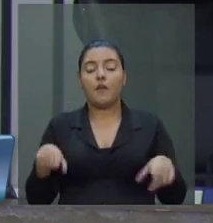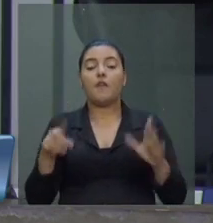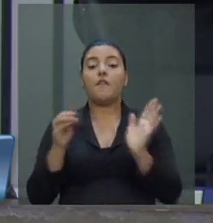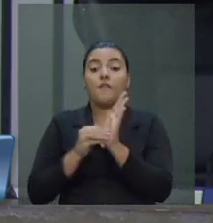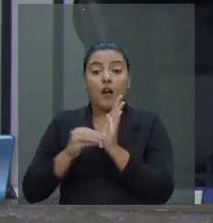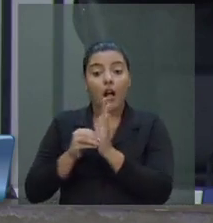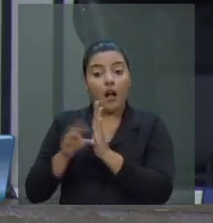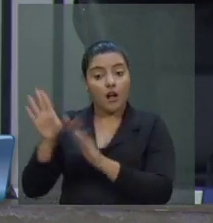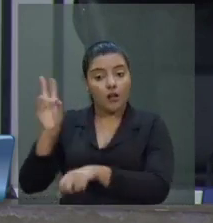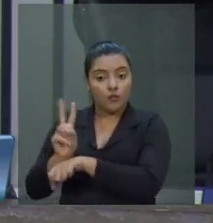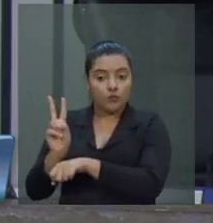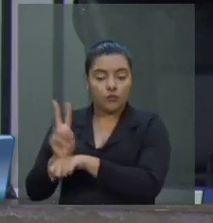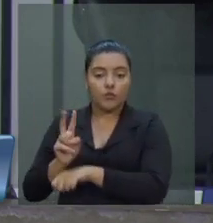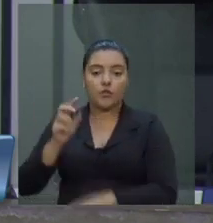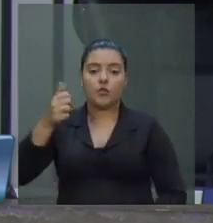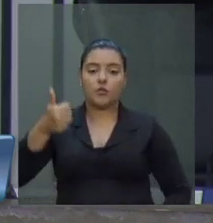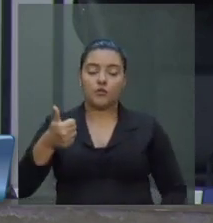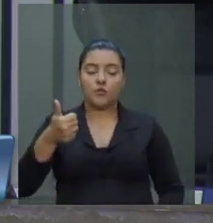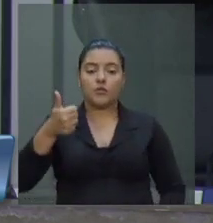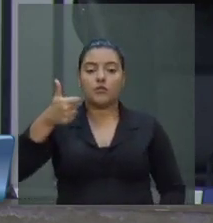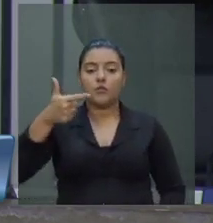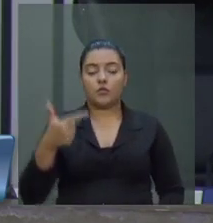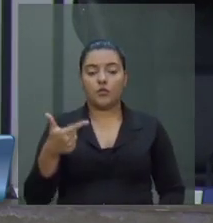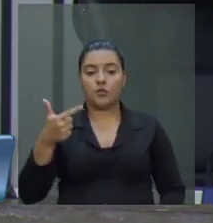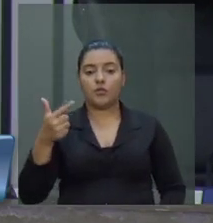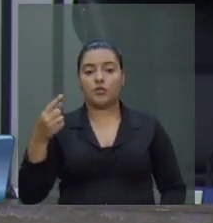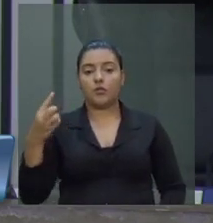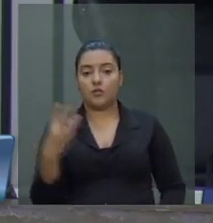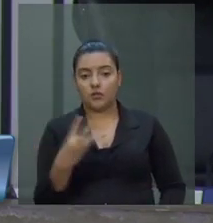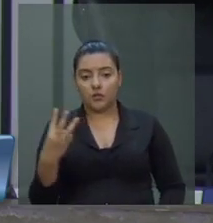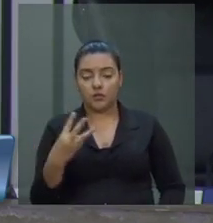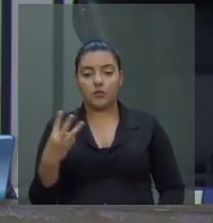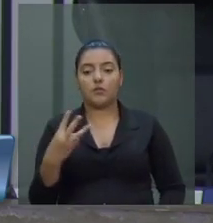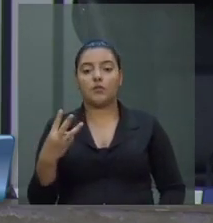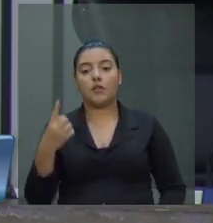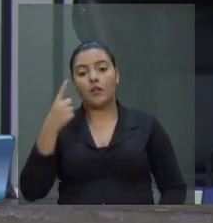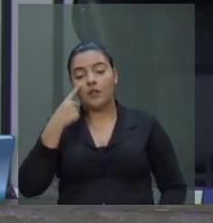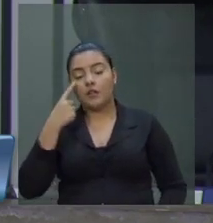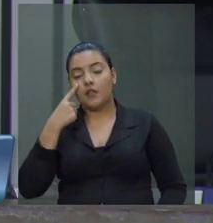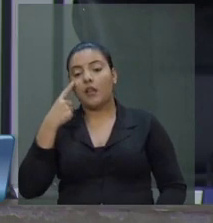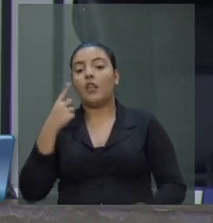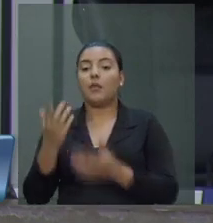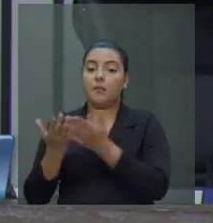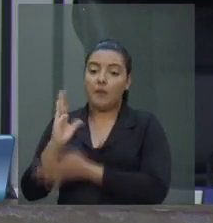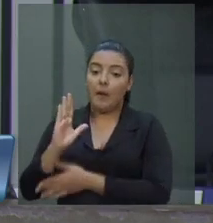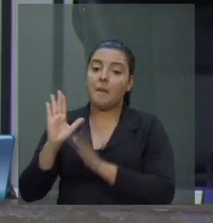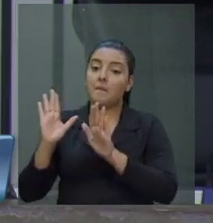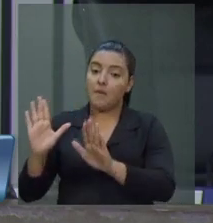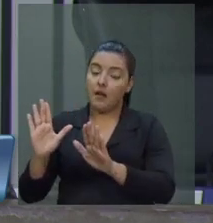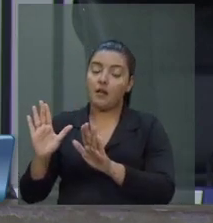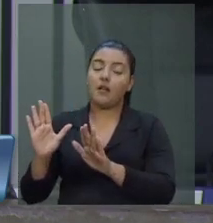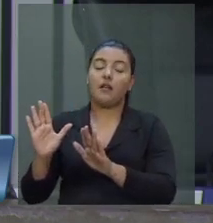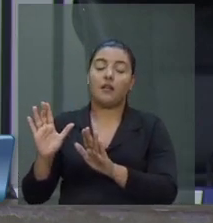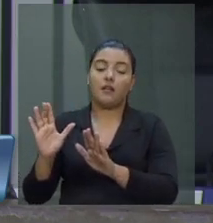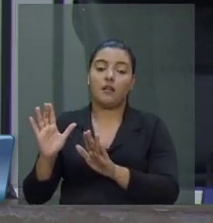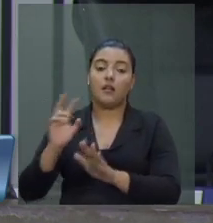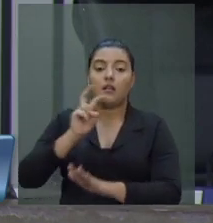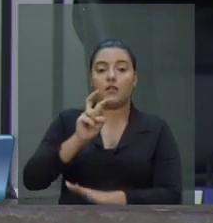exceto as emendas 1, 2 e 3, que tenham parecer favorável, da